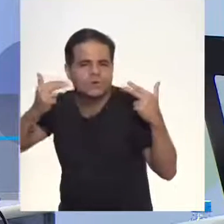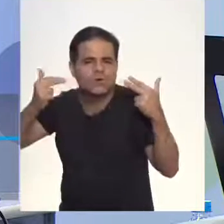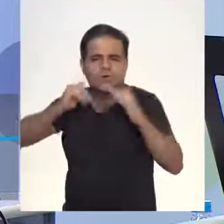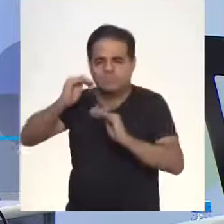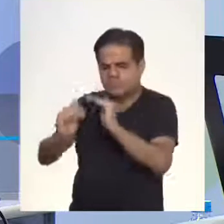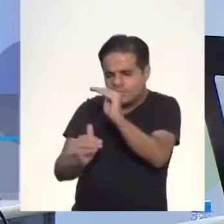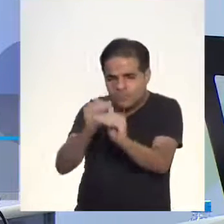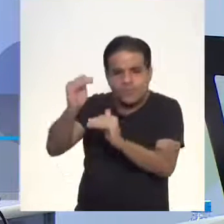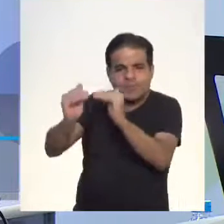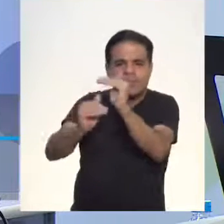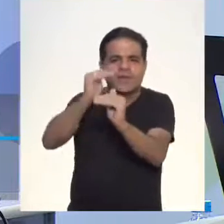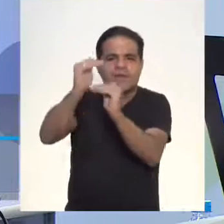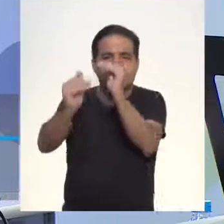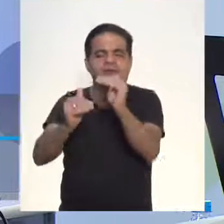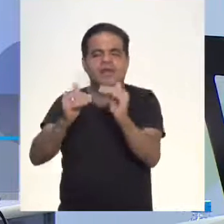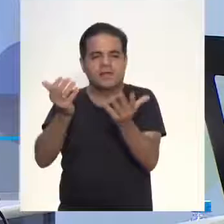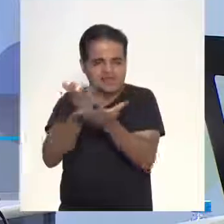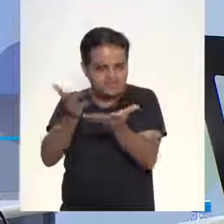de